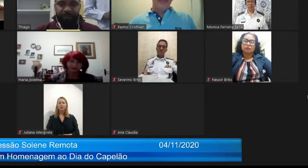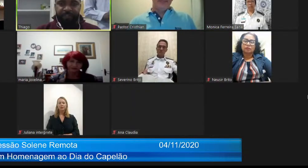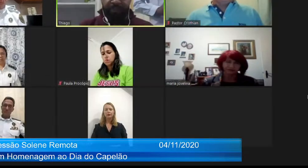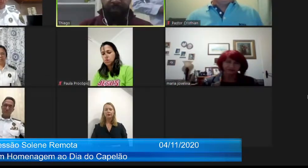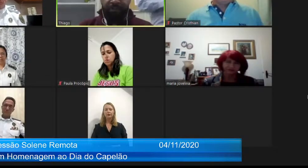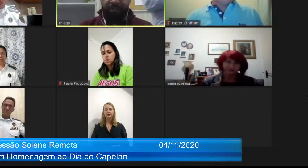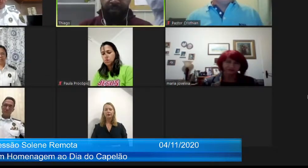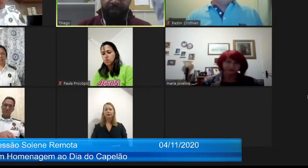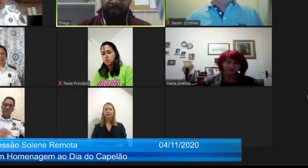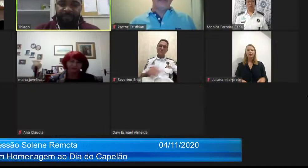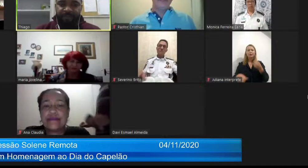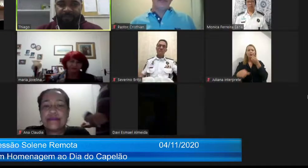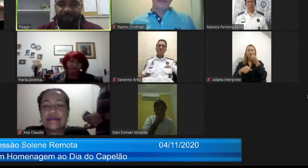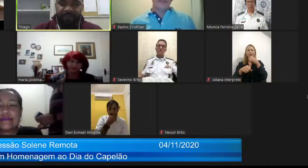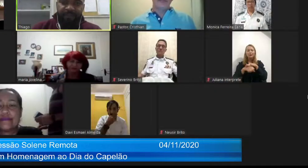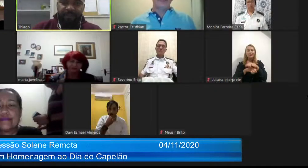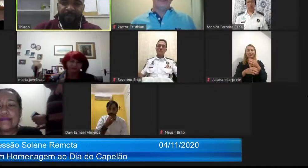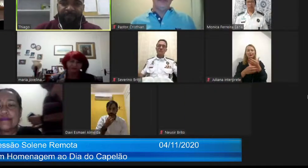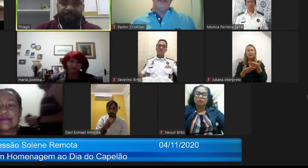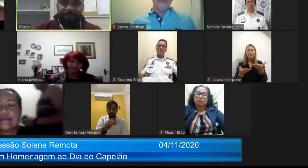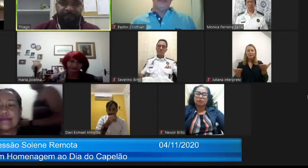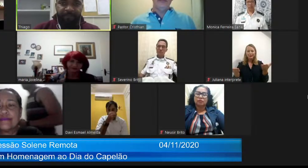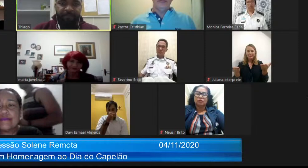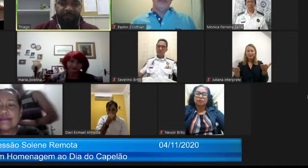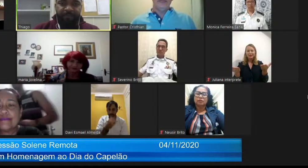Boa noite a todos.